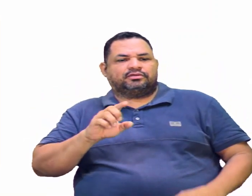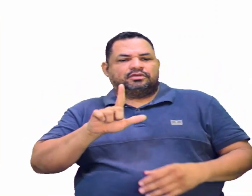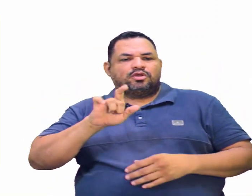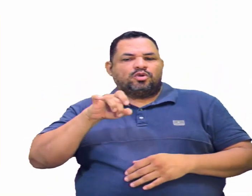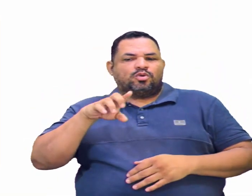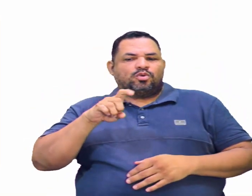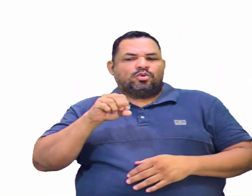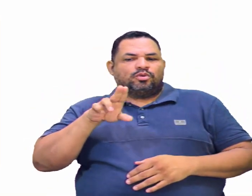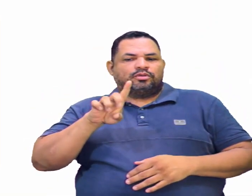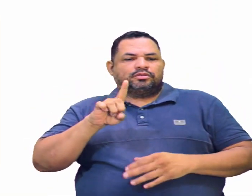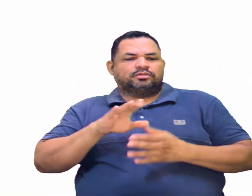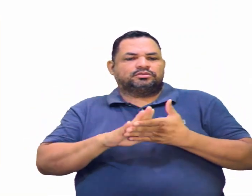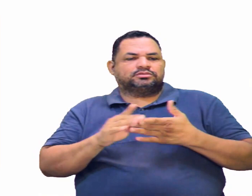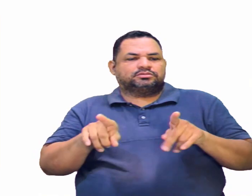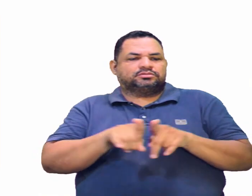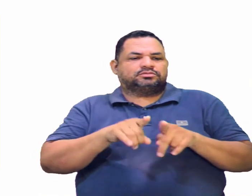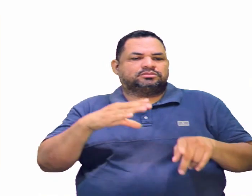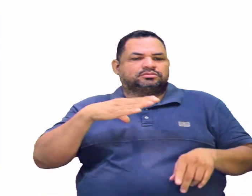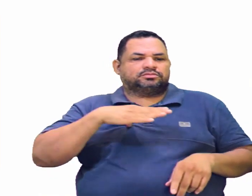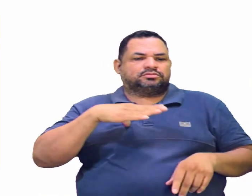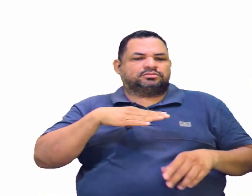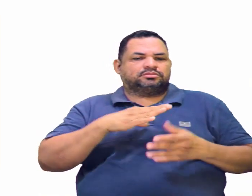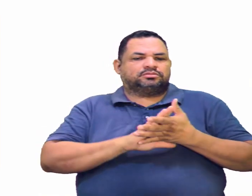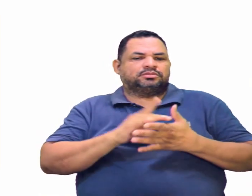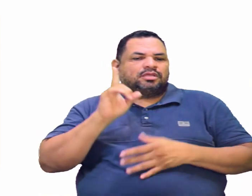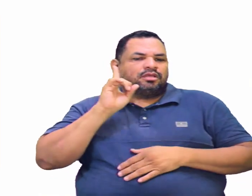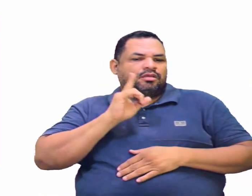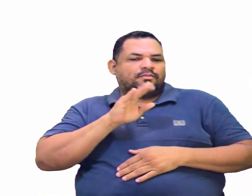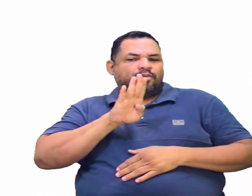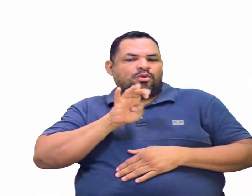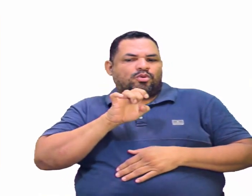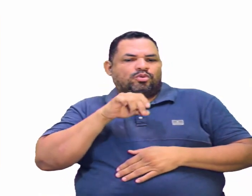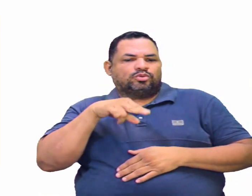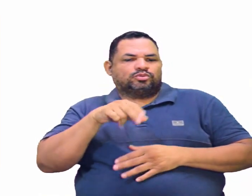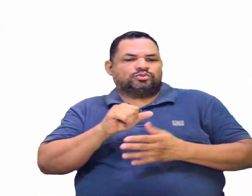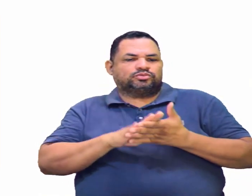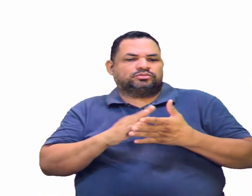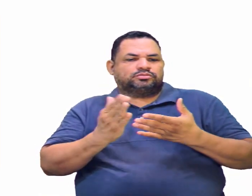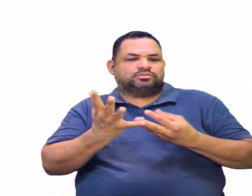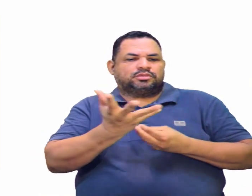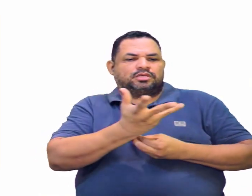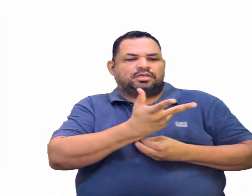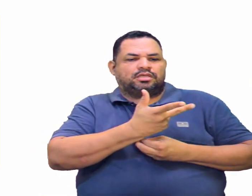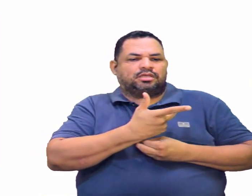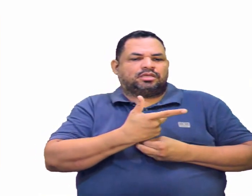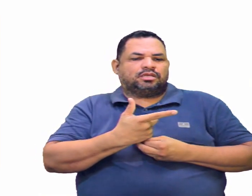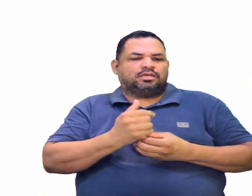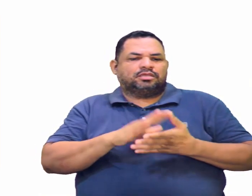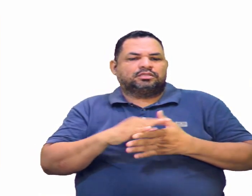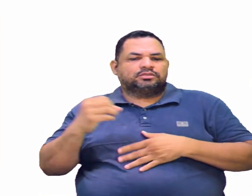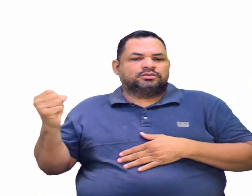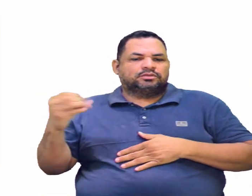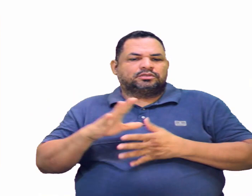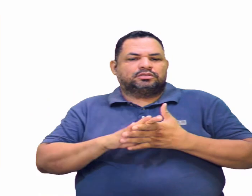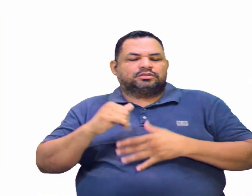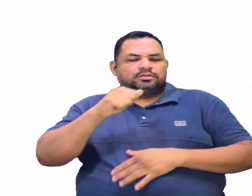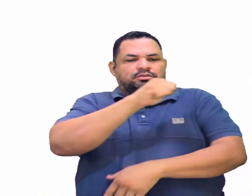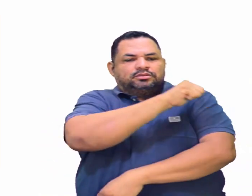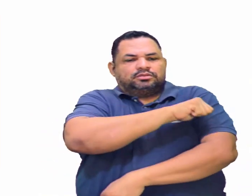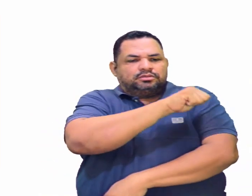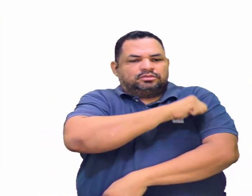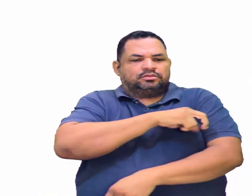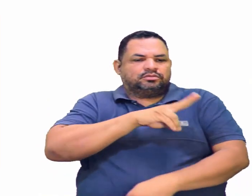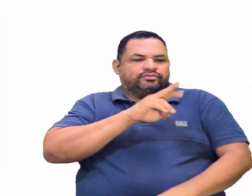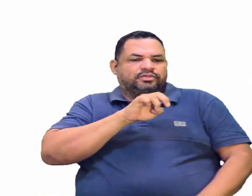Londres, Museu de Belas Artes de Boston, Estados Unidos, Museu de Arte Moderna do Rio de Janeiro, o Museu